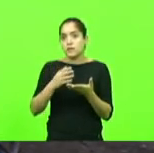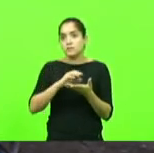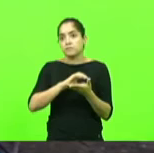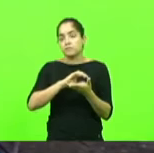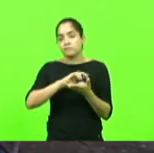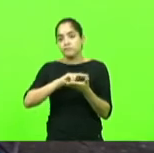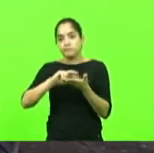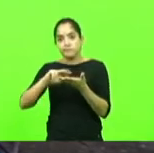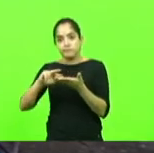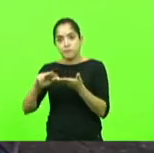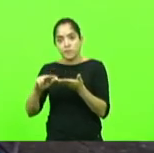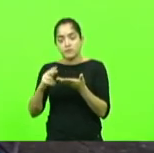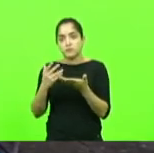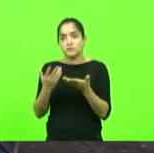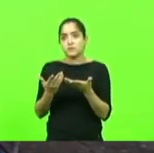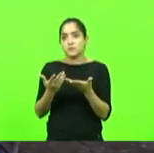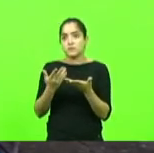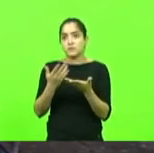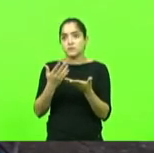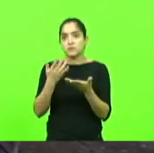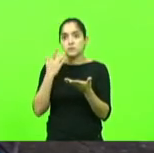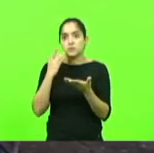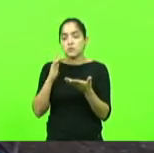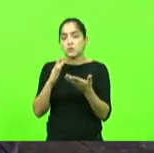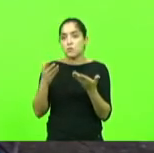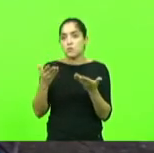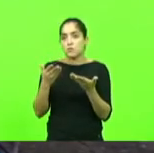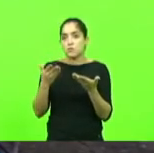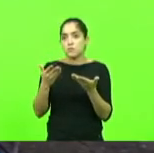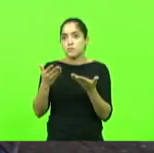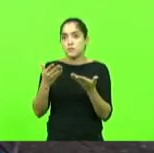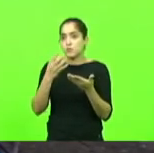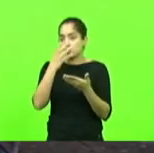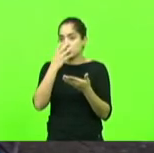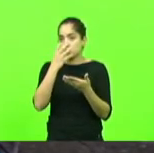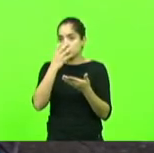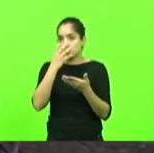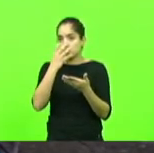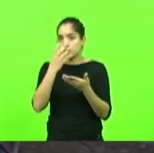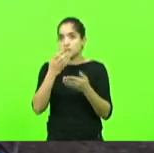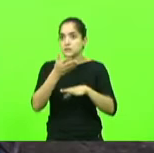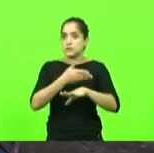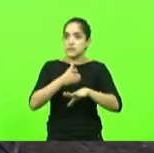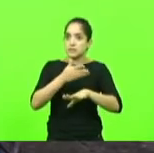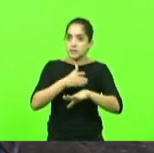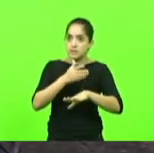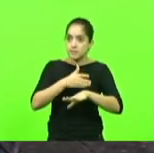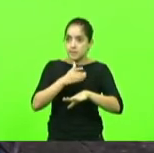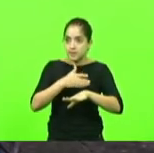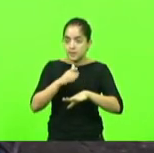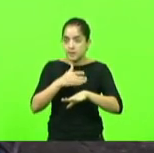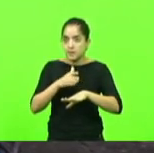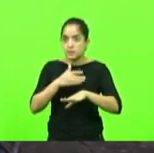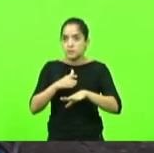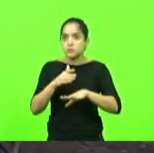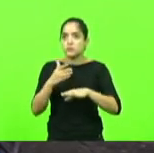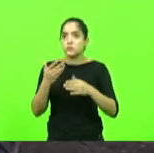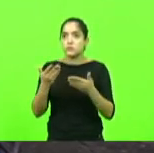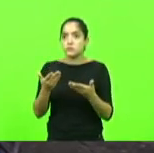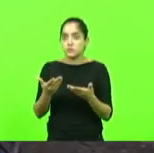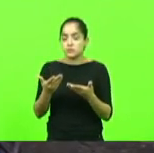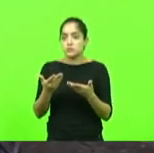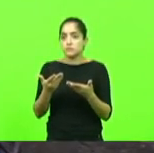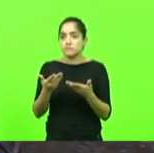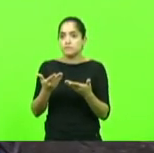Ou atividades, eu não sei como é que se chama isso quando são cães, mas atividades, treinamentos, enfim, esses treinamentos dos cães,